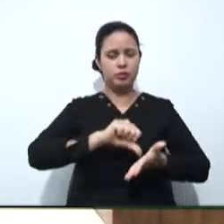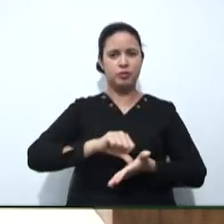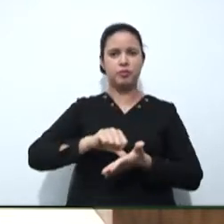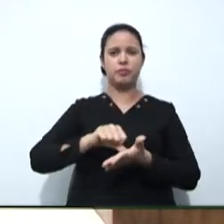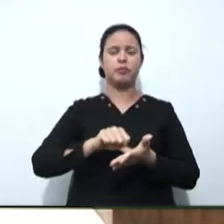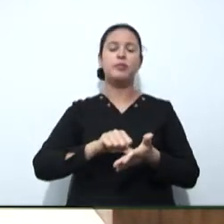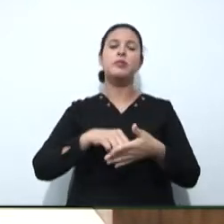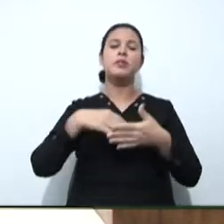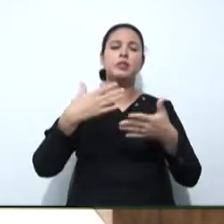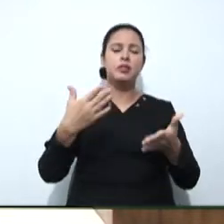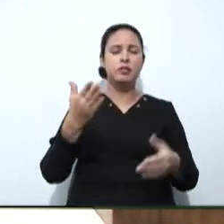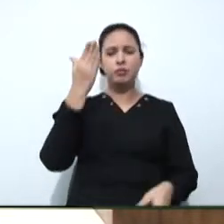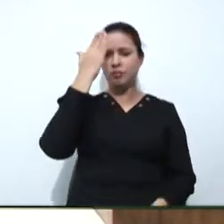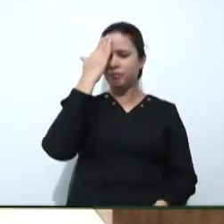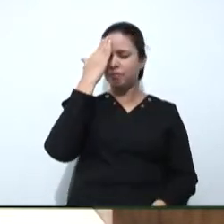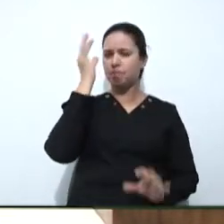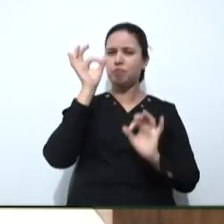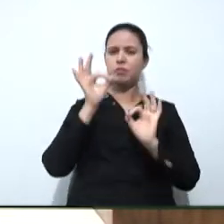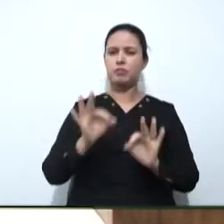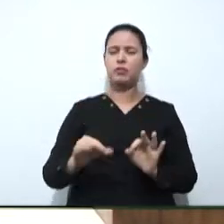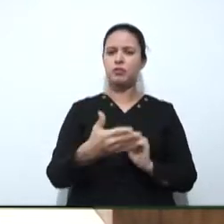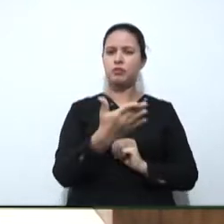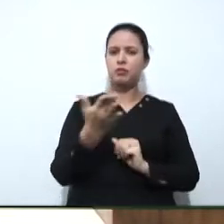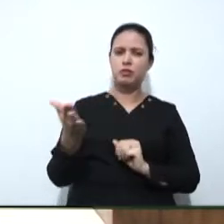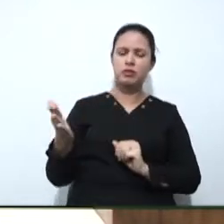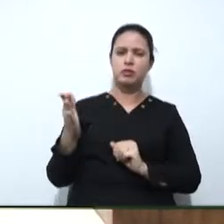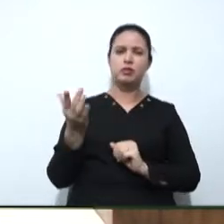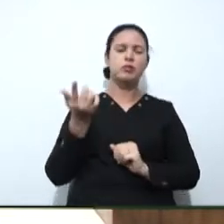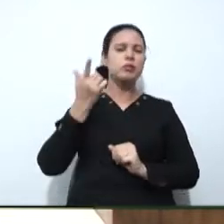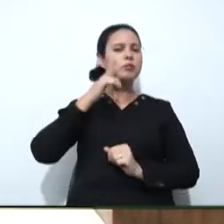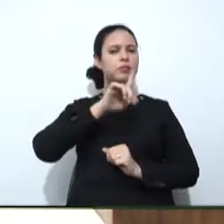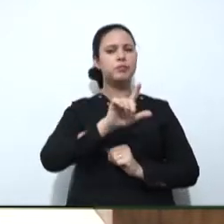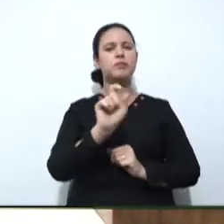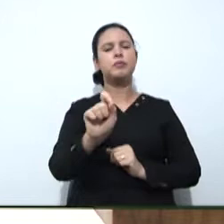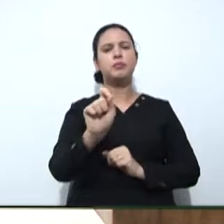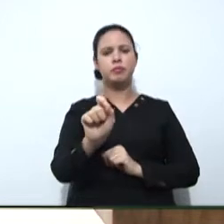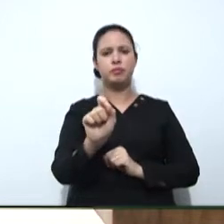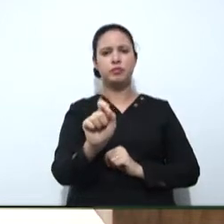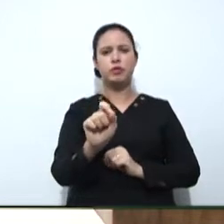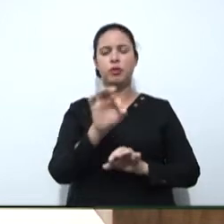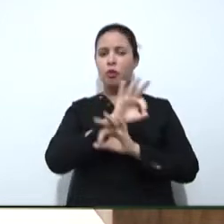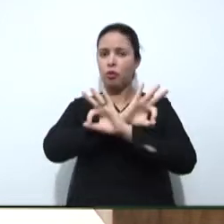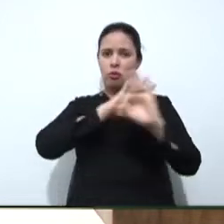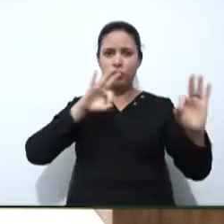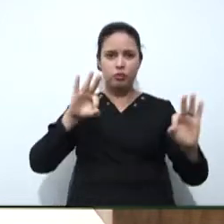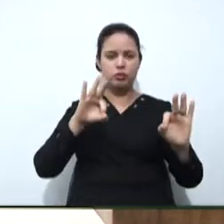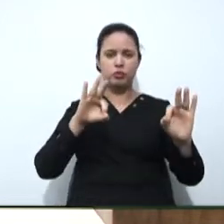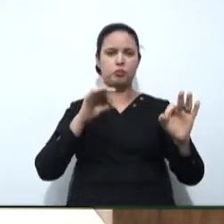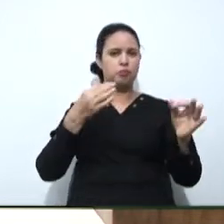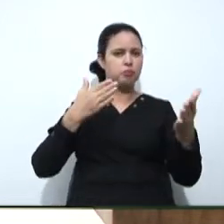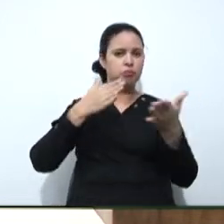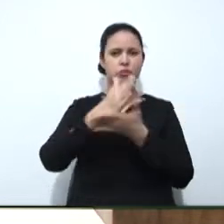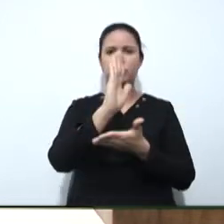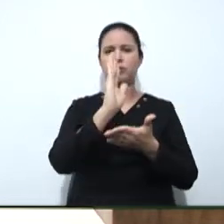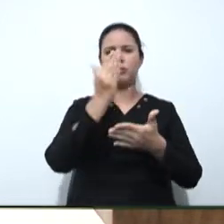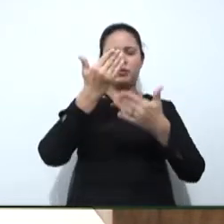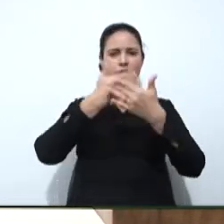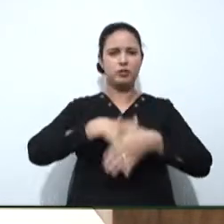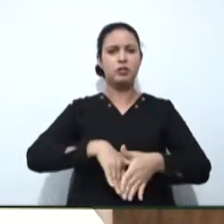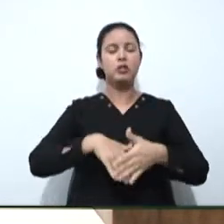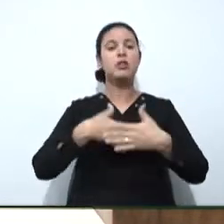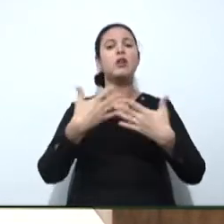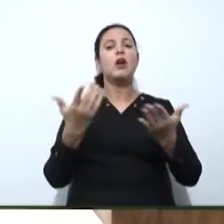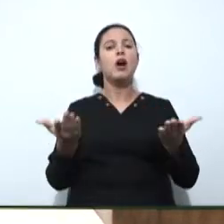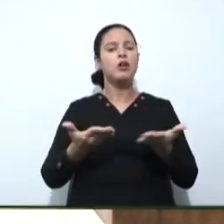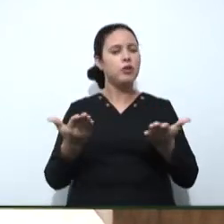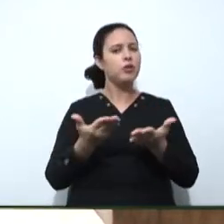com certeza esperamos que vocês todos possam ter um ótimo resultado. E para isso nós vamos fazer